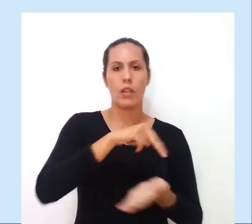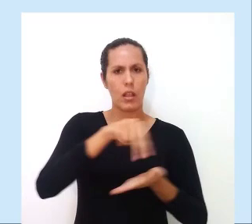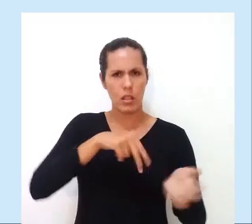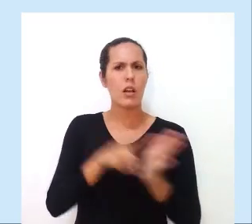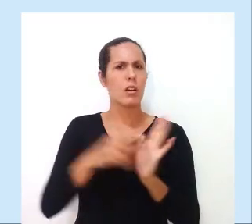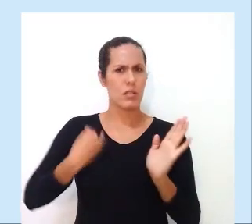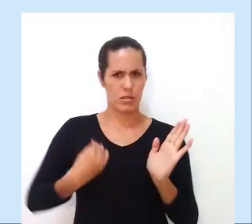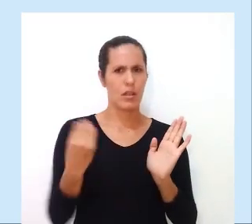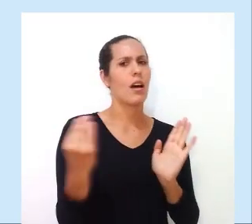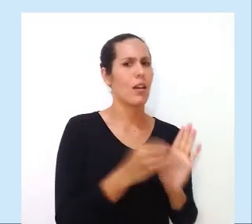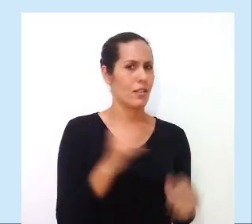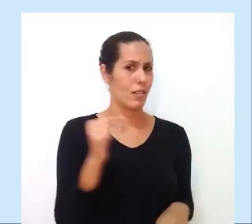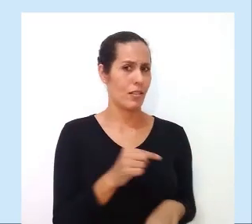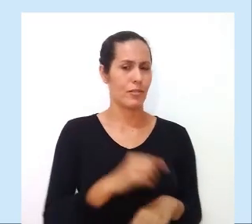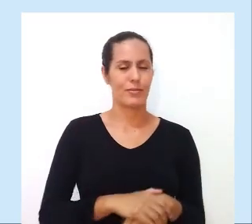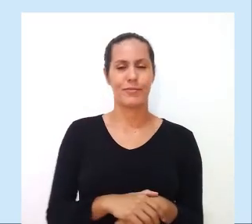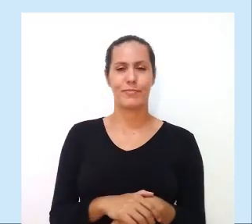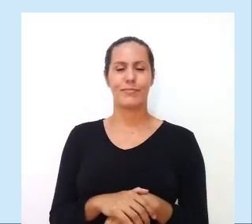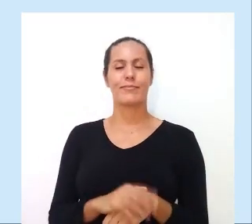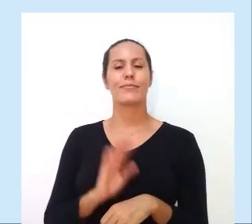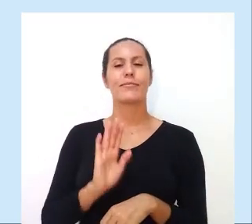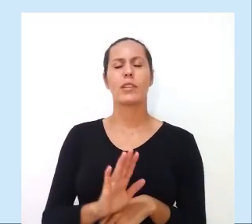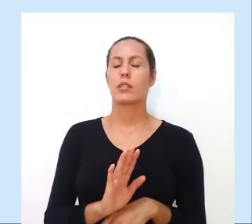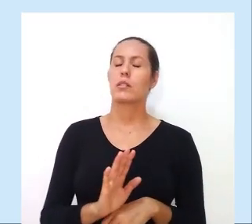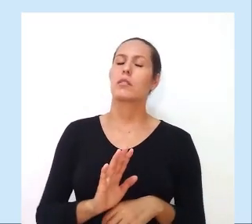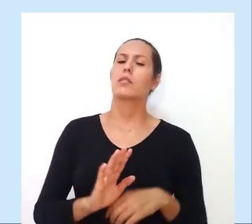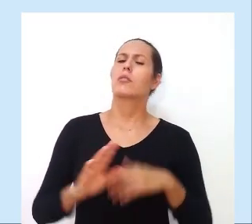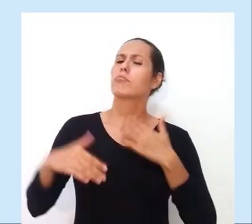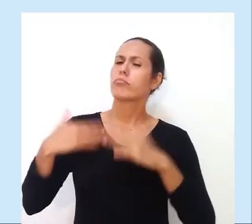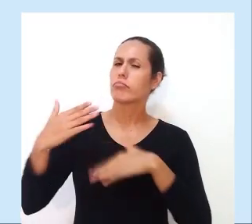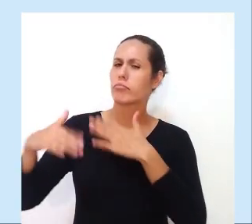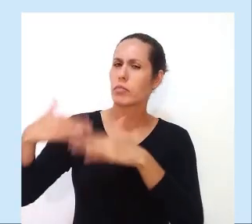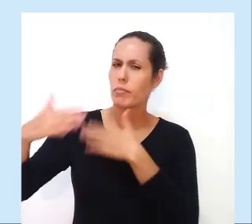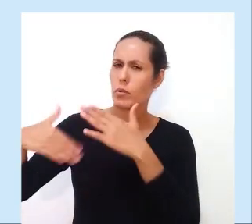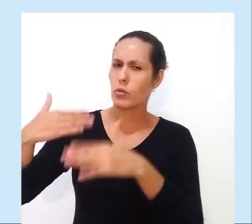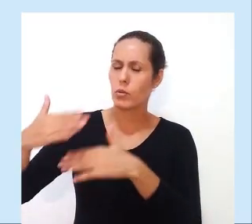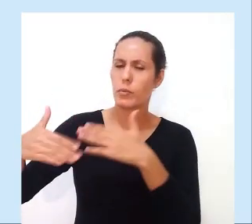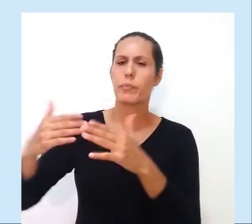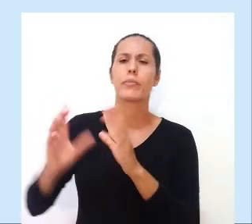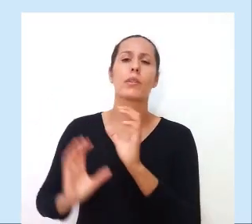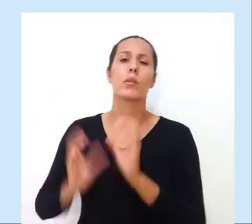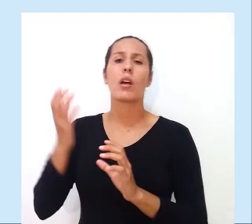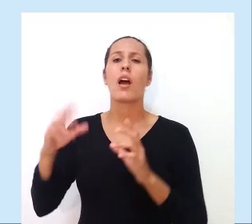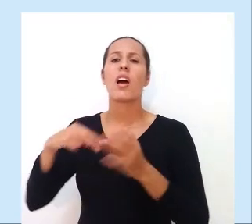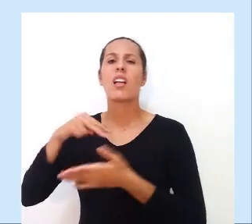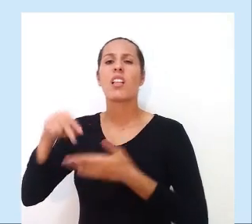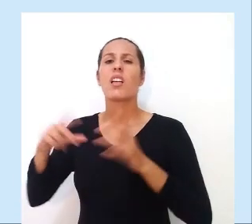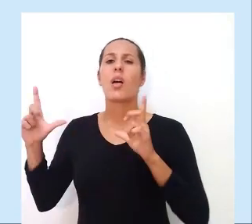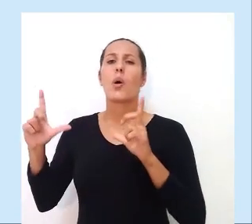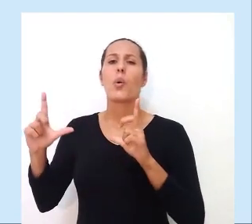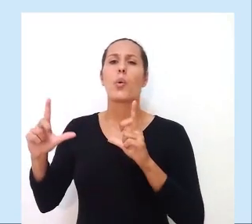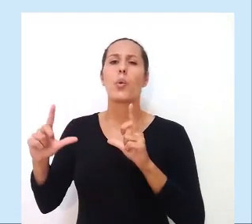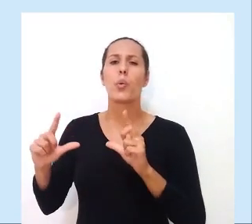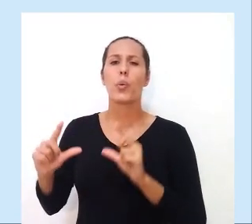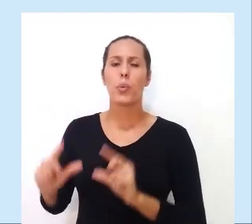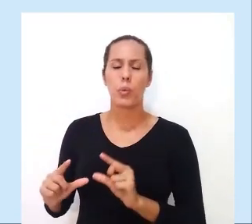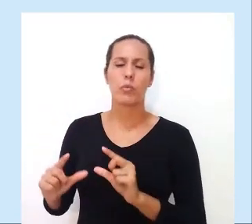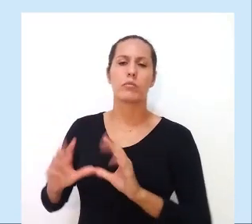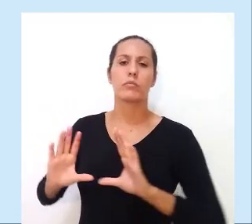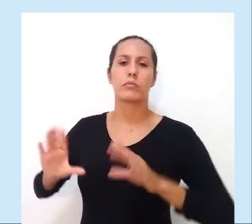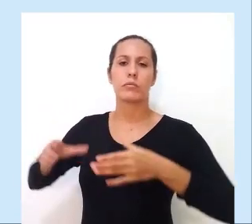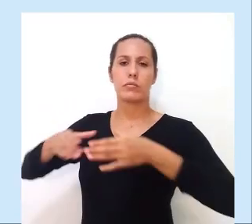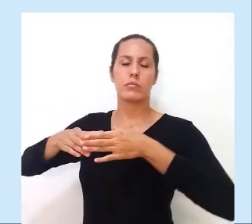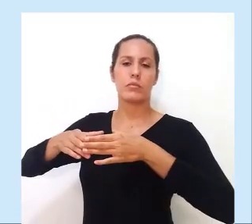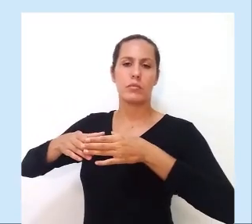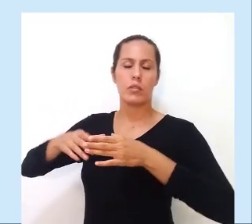de dança nela. Depois disso, houve uma decadência da dança pela